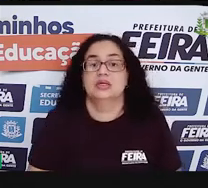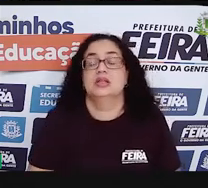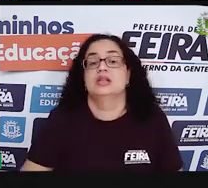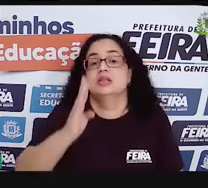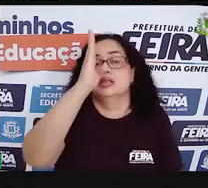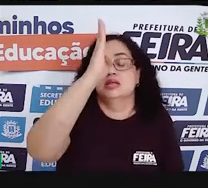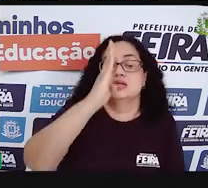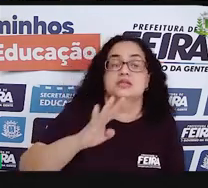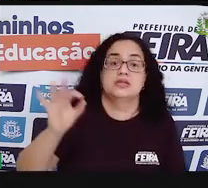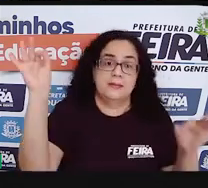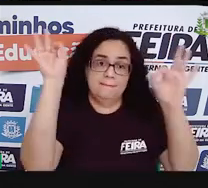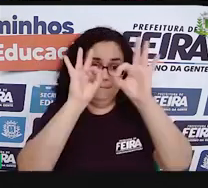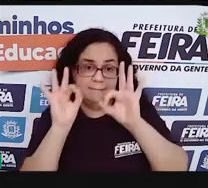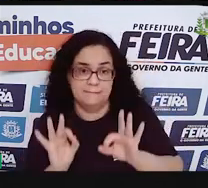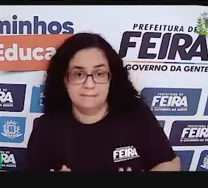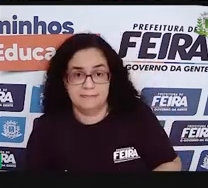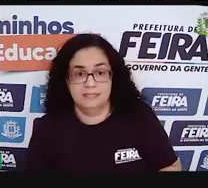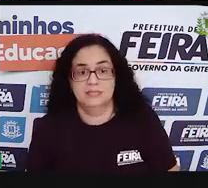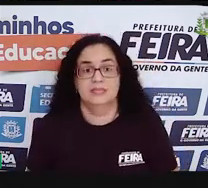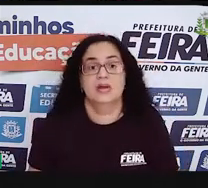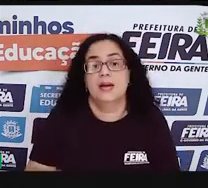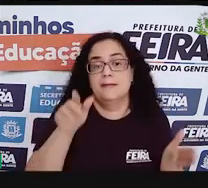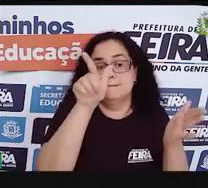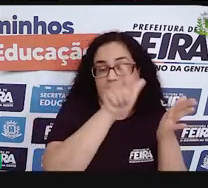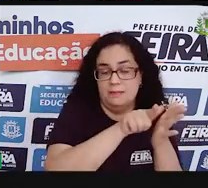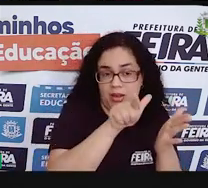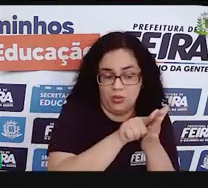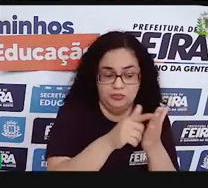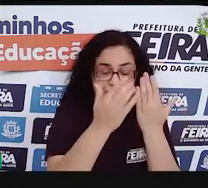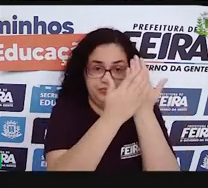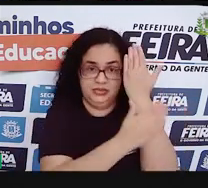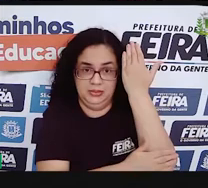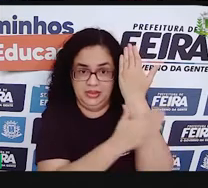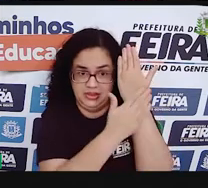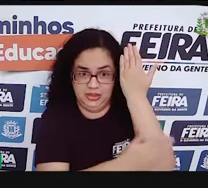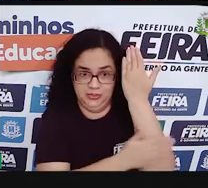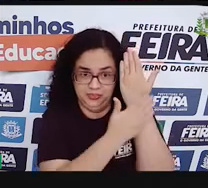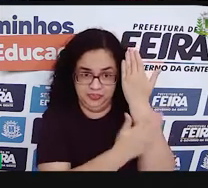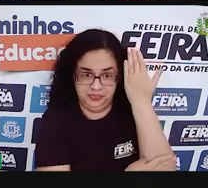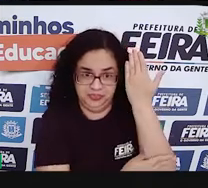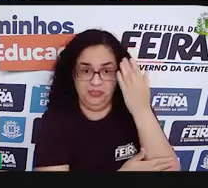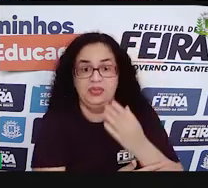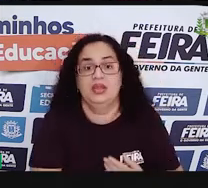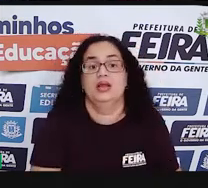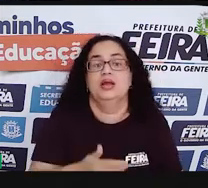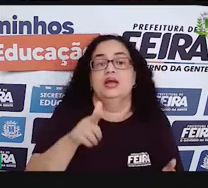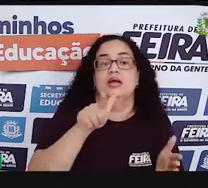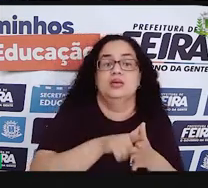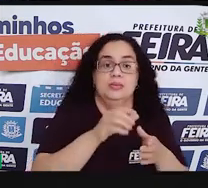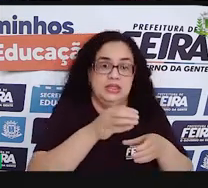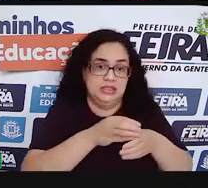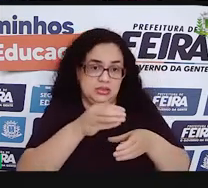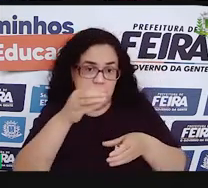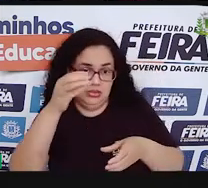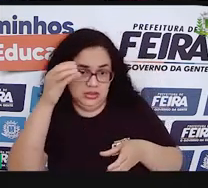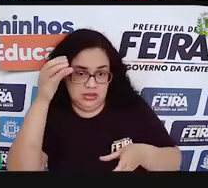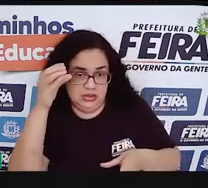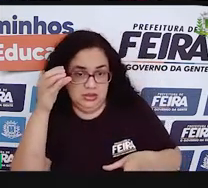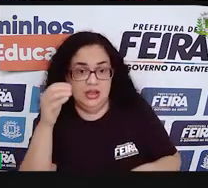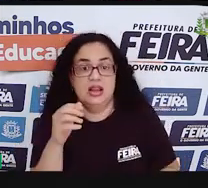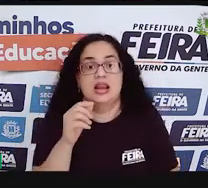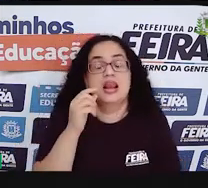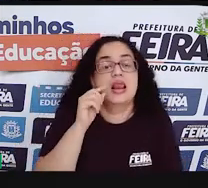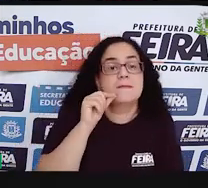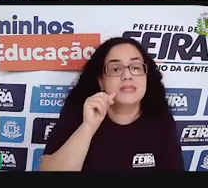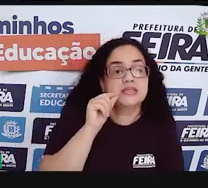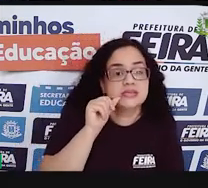as comparações que foram feitas, né? Papel e pedaço de mangueira. Depois, o pedaço de mangueira